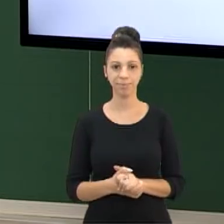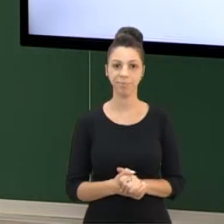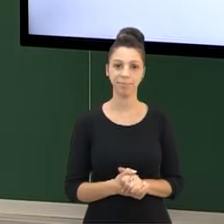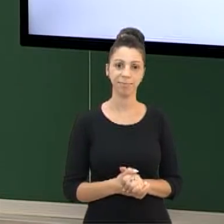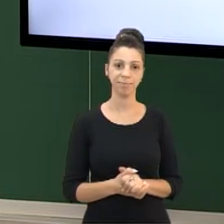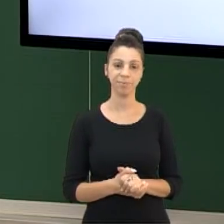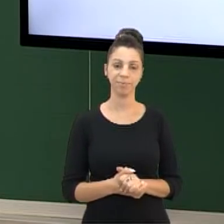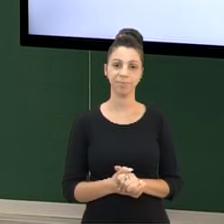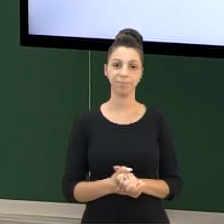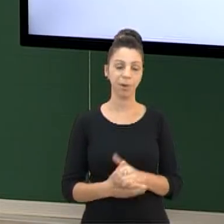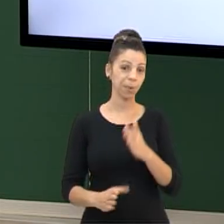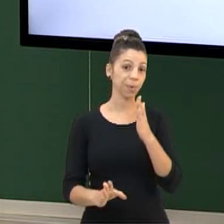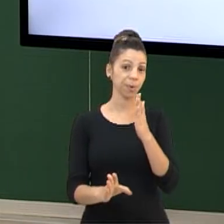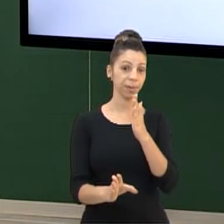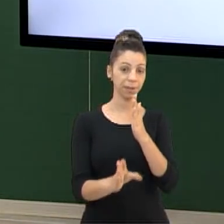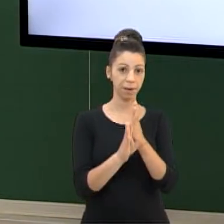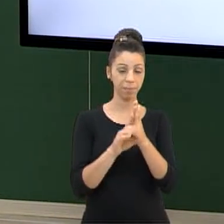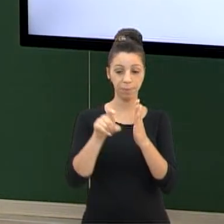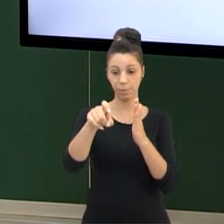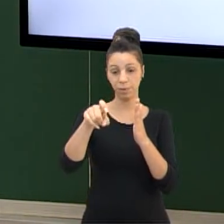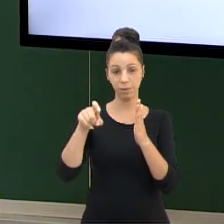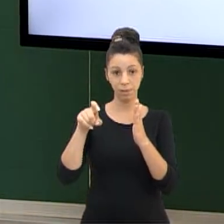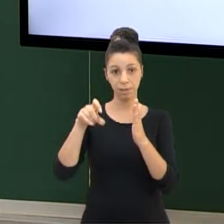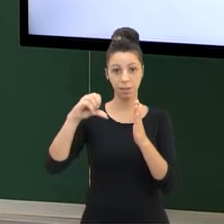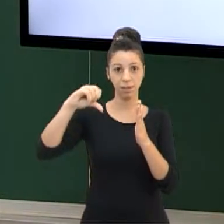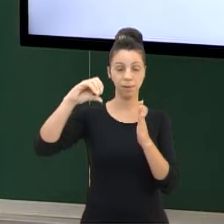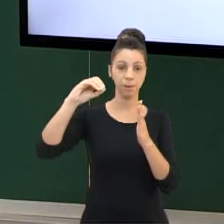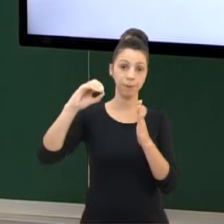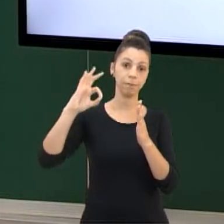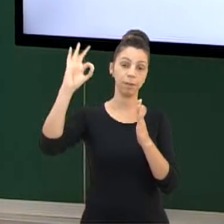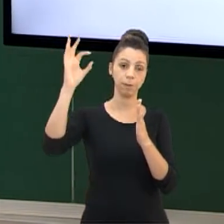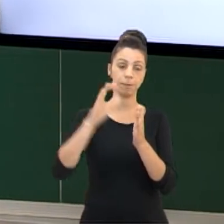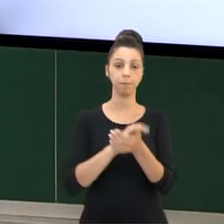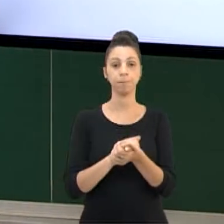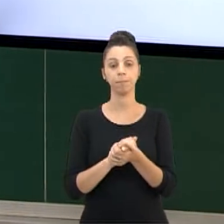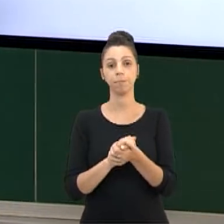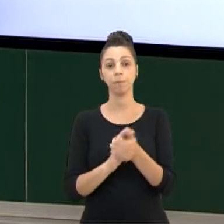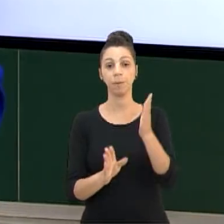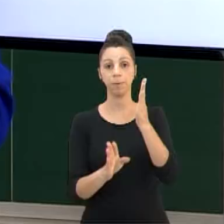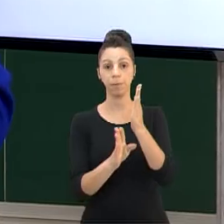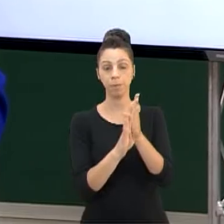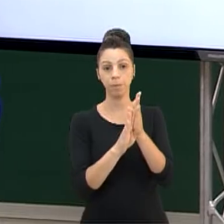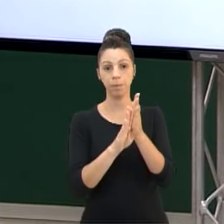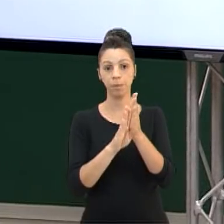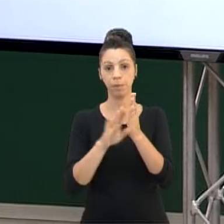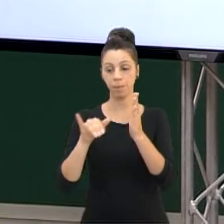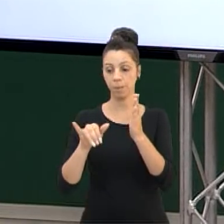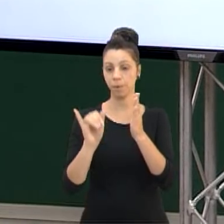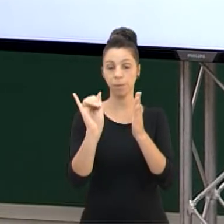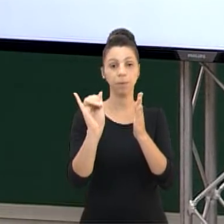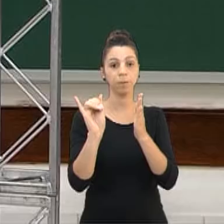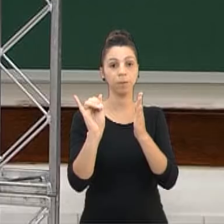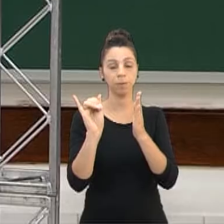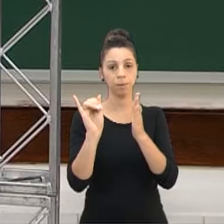graus. Achamos, então, o valor do x e o valor do y, certo? Sendo assim,